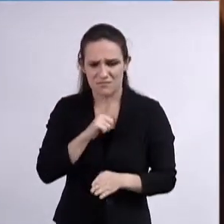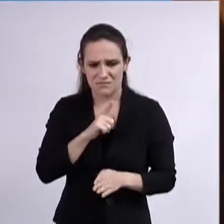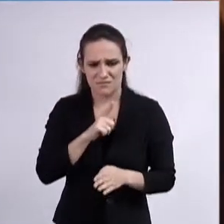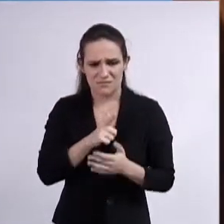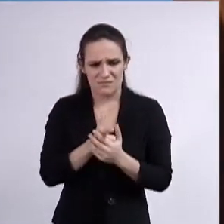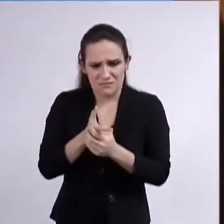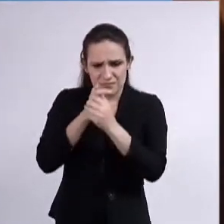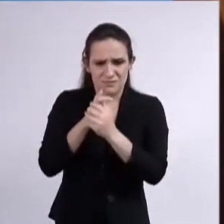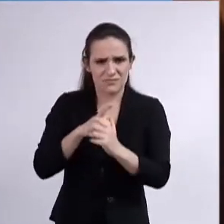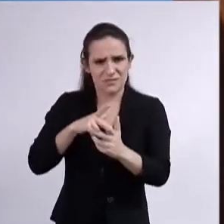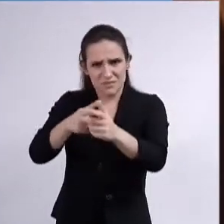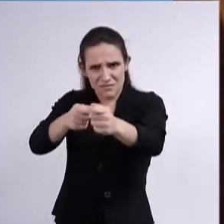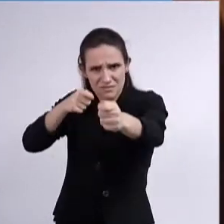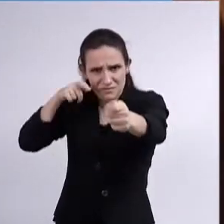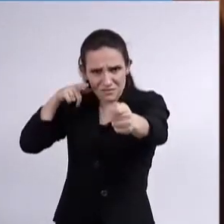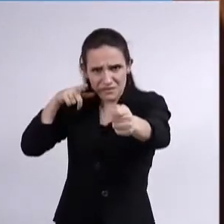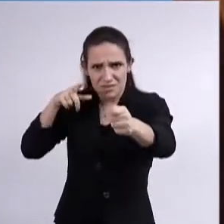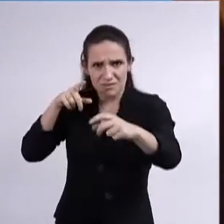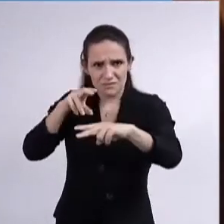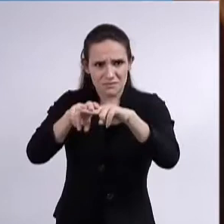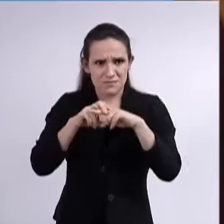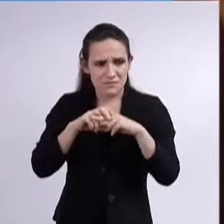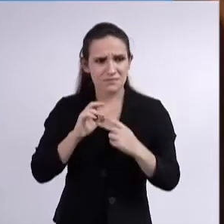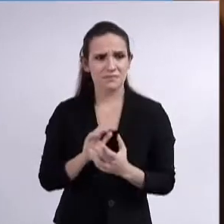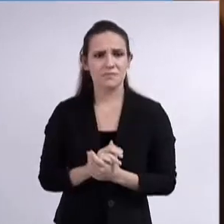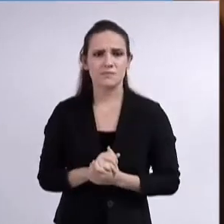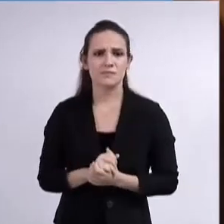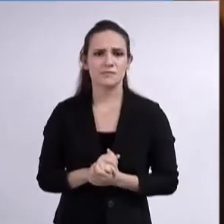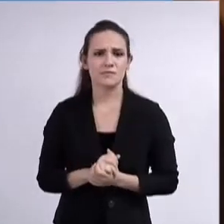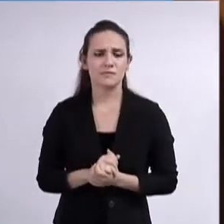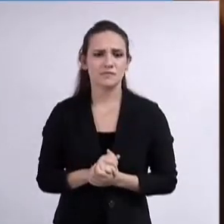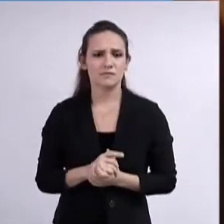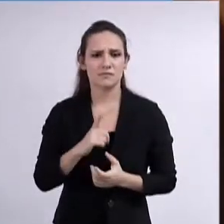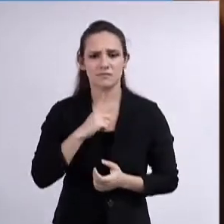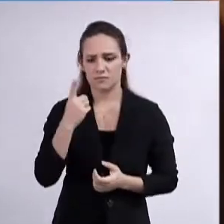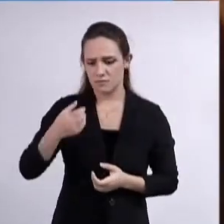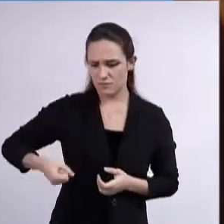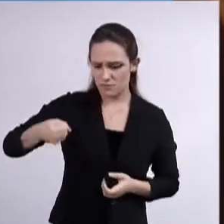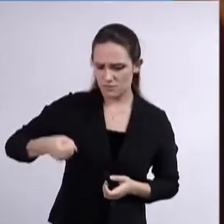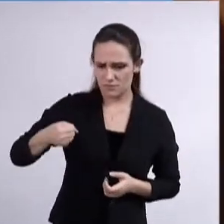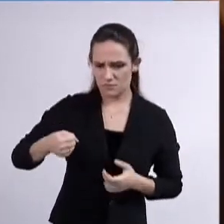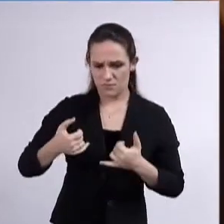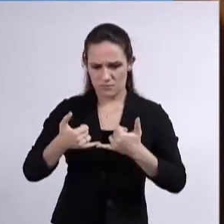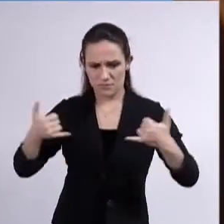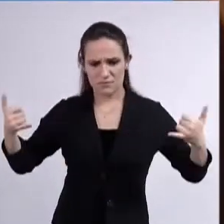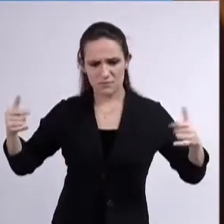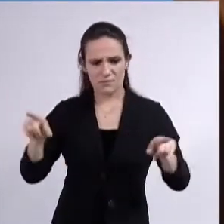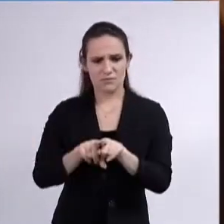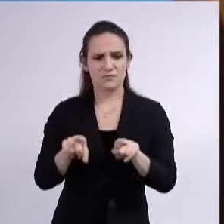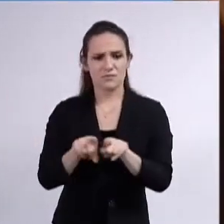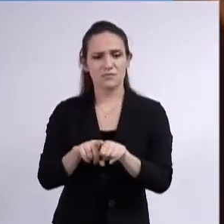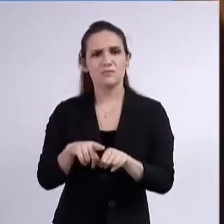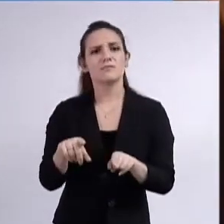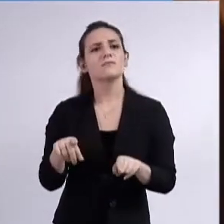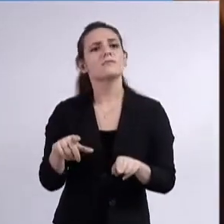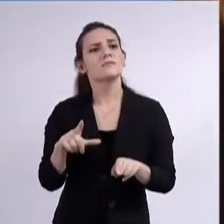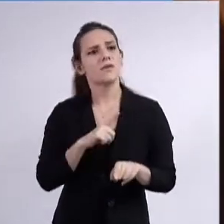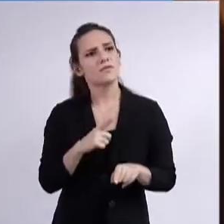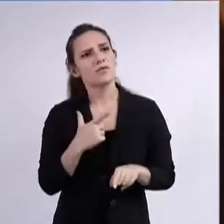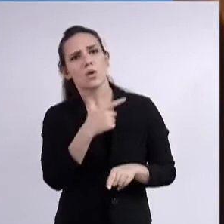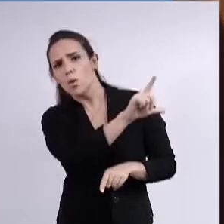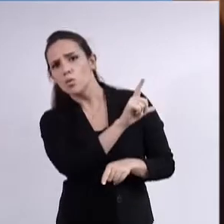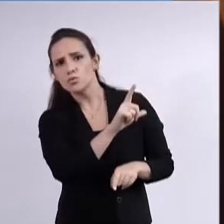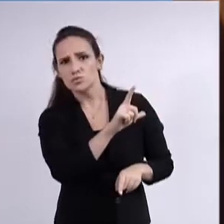flechas, objetos que parecem ser coquetéis Molotov e uma mala com fios. Houve outra ocorrência com arma de fogo perto da